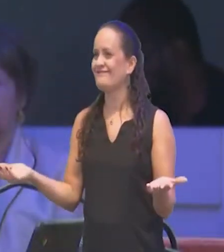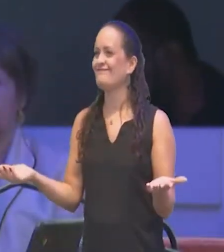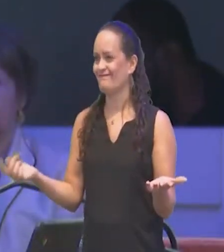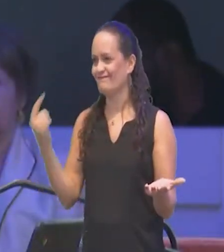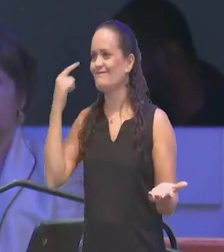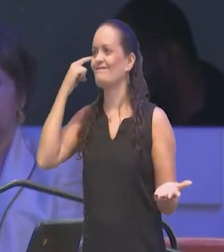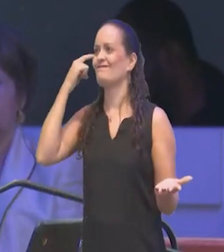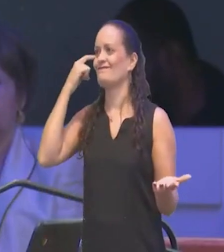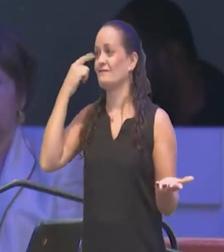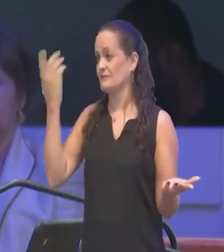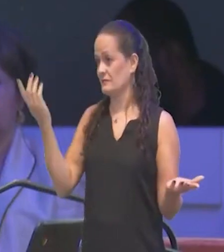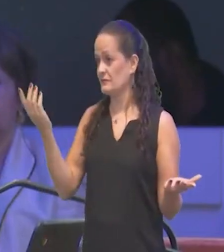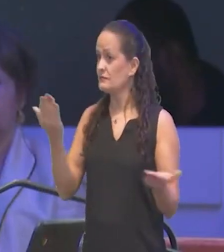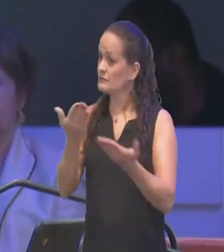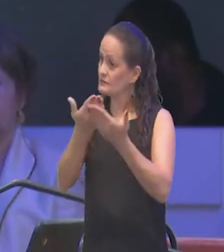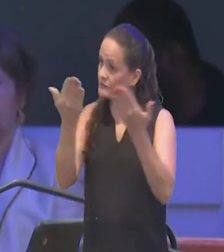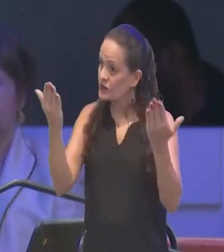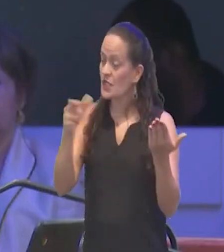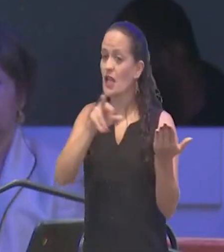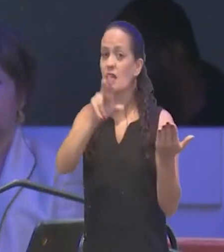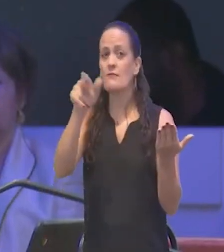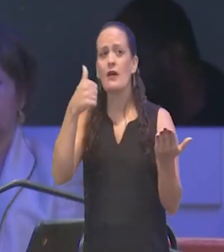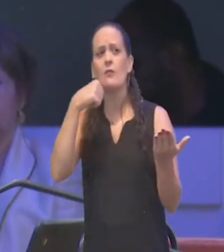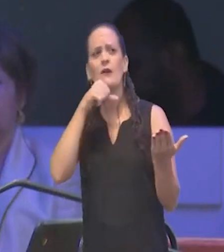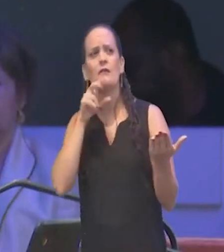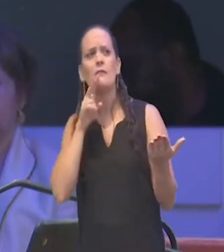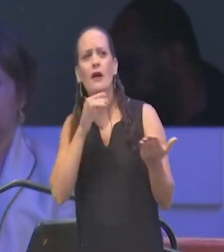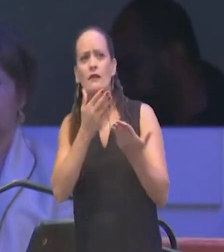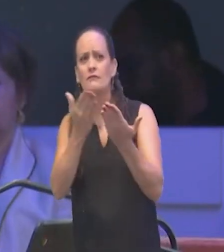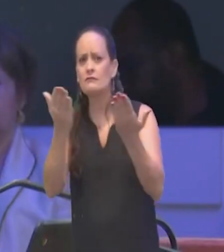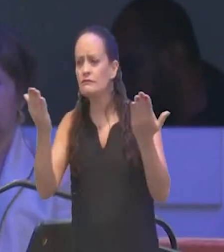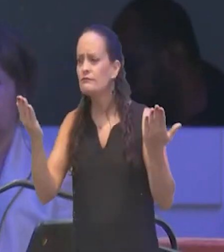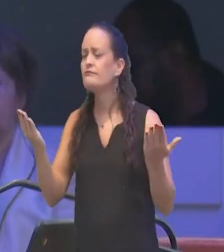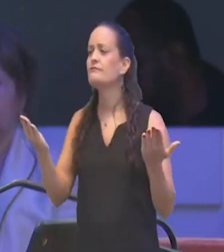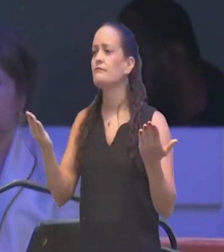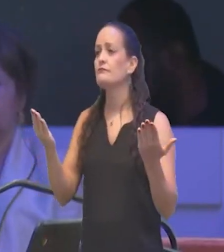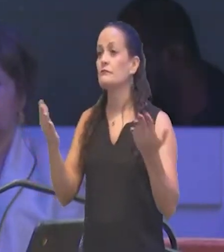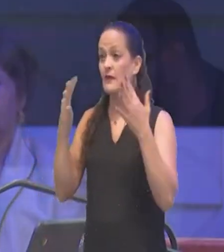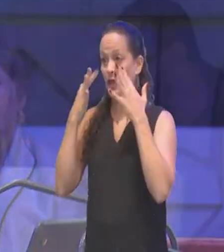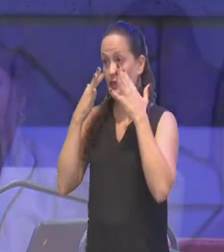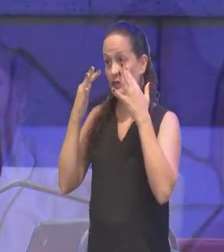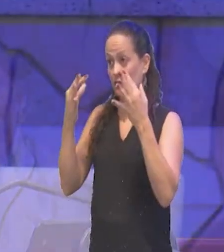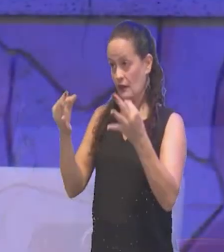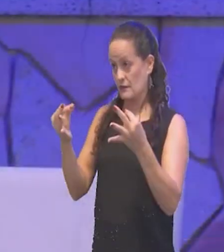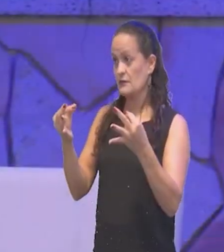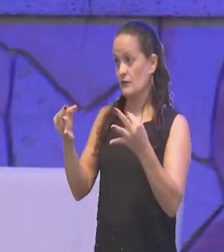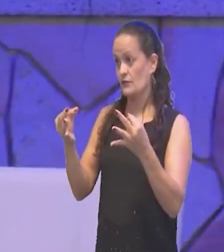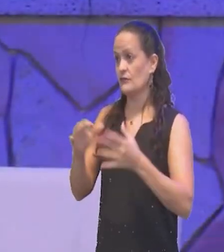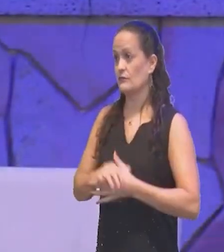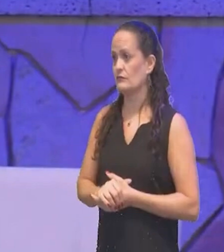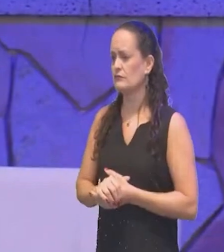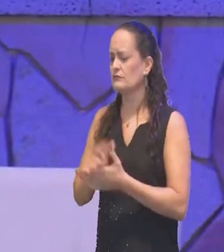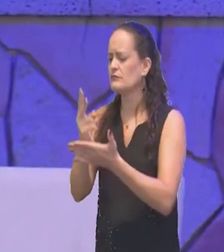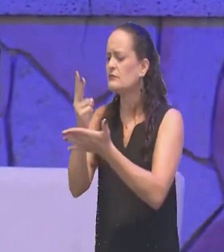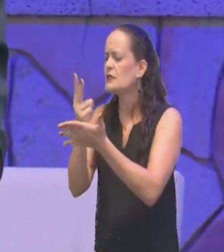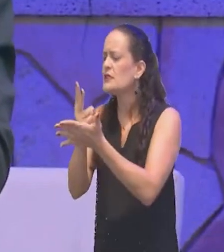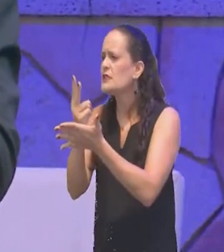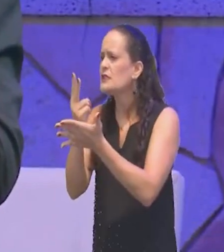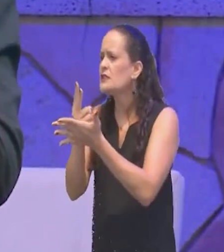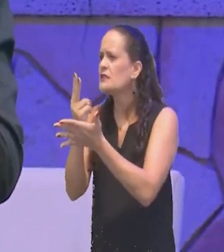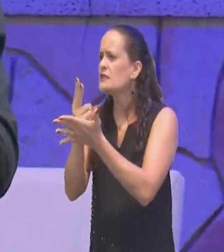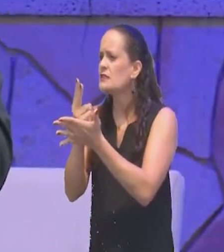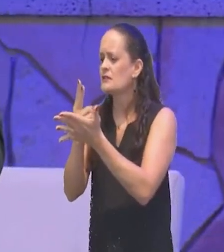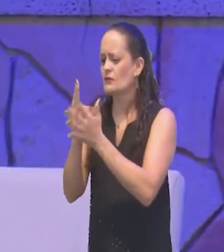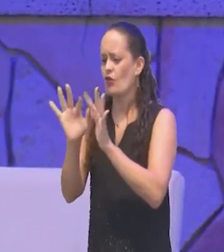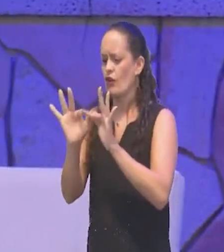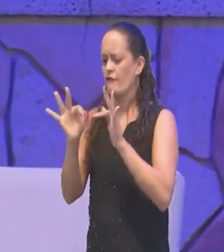Queridos filhos, queridos irmãos, papais, mamães, ouça isto: mesmo as famílias mais tementes